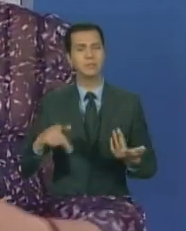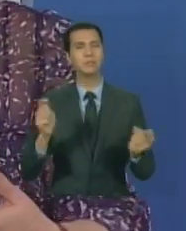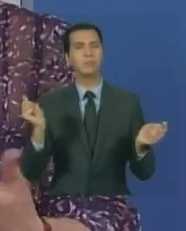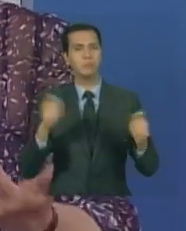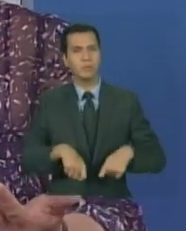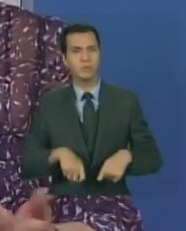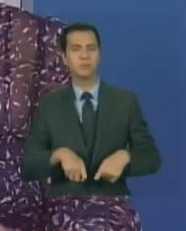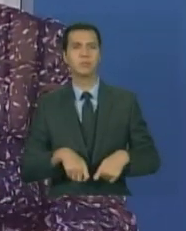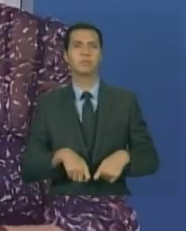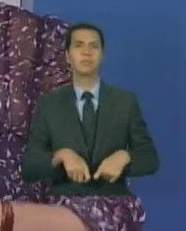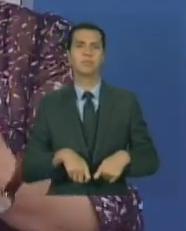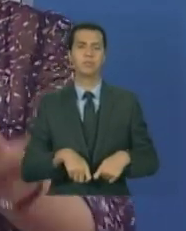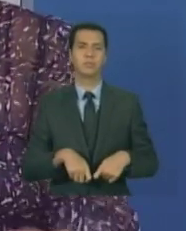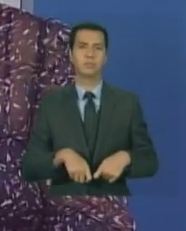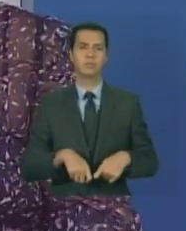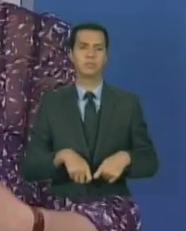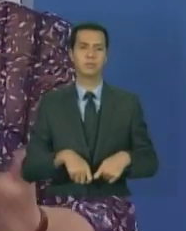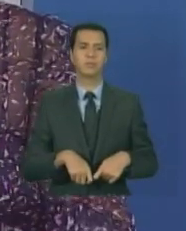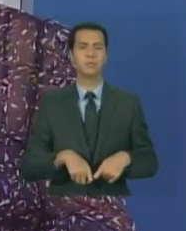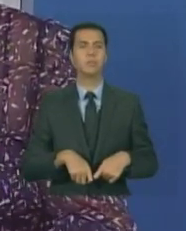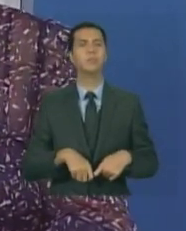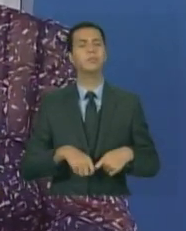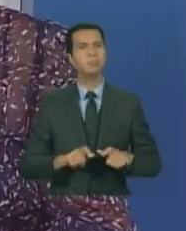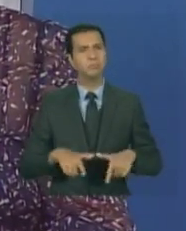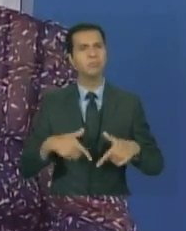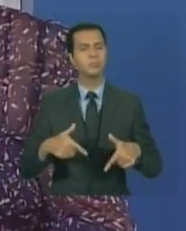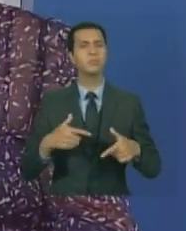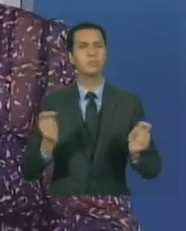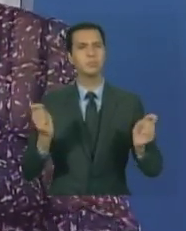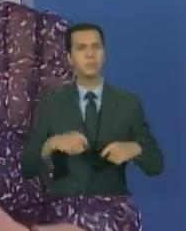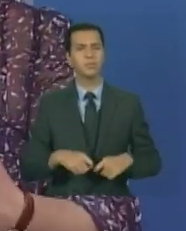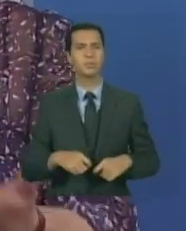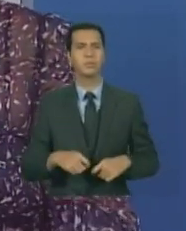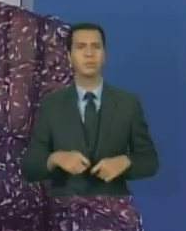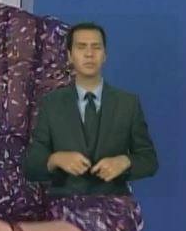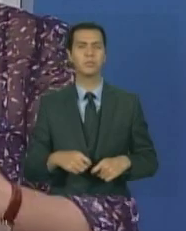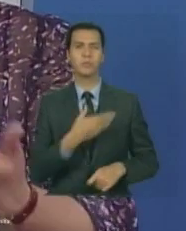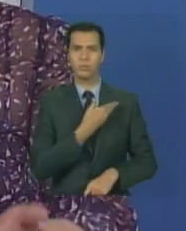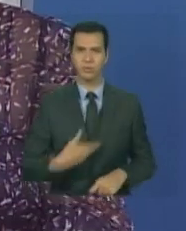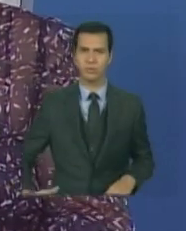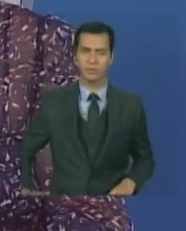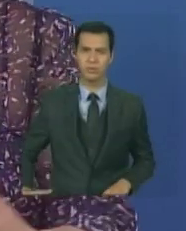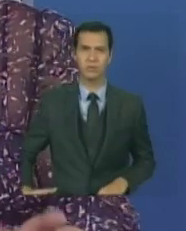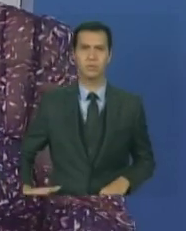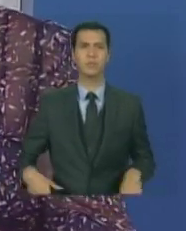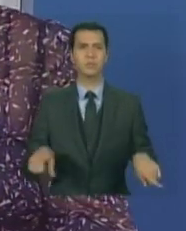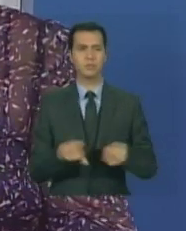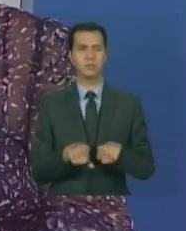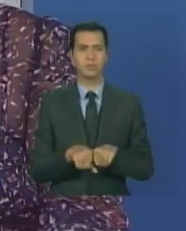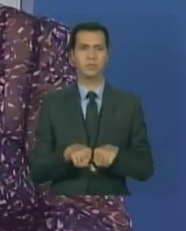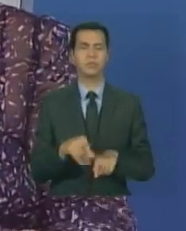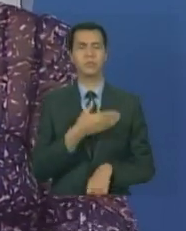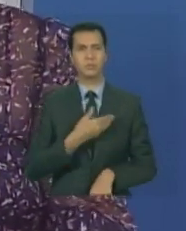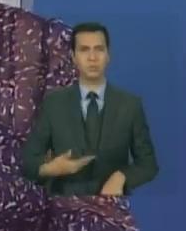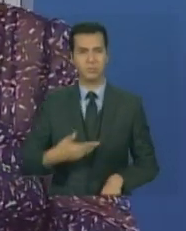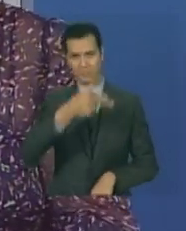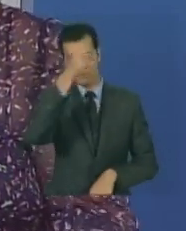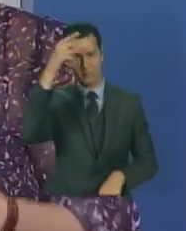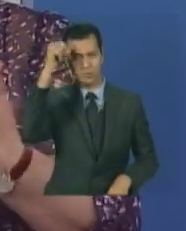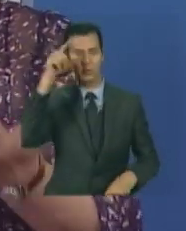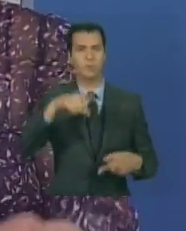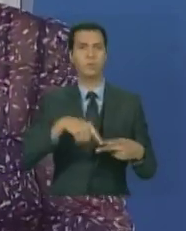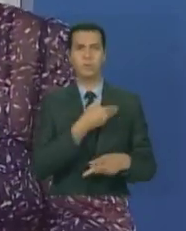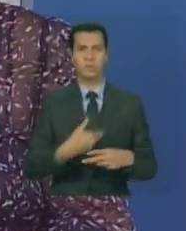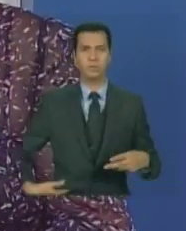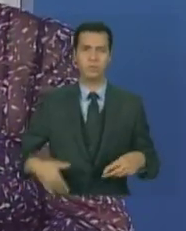e com uma disposição e uma disponibilidade do governo e dos governos municipais e